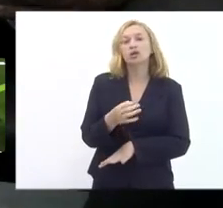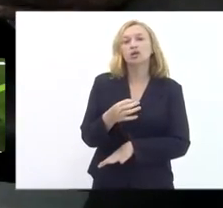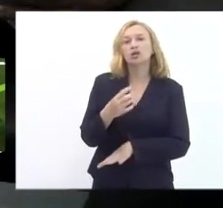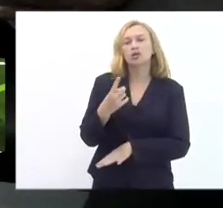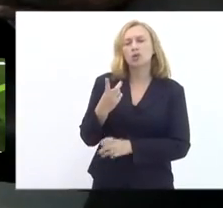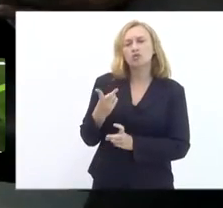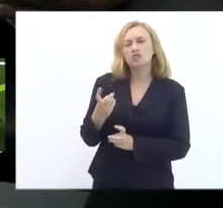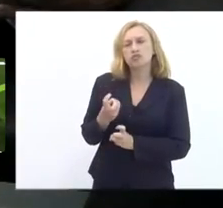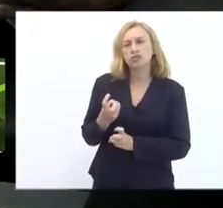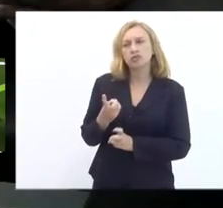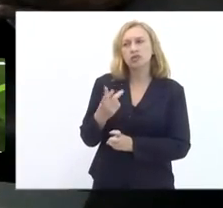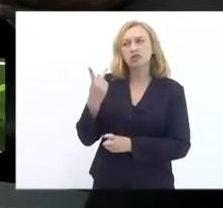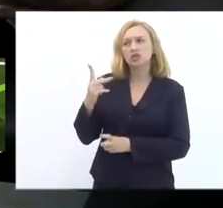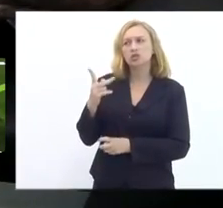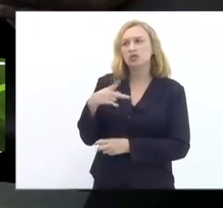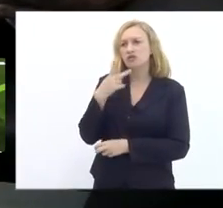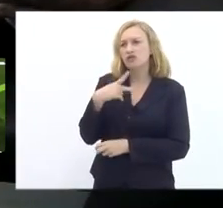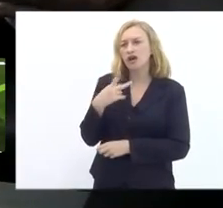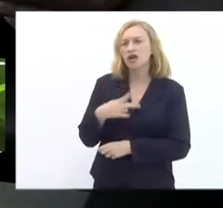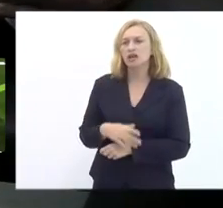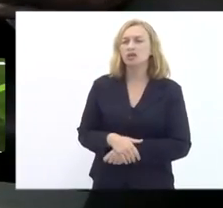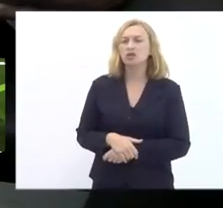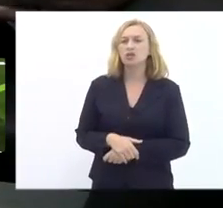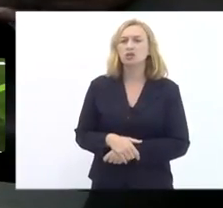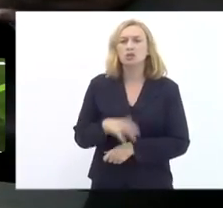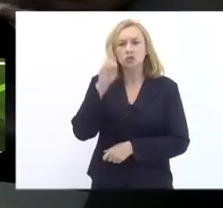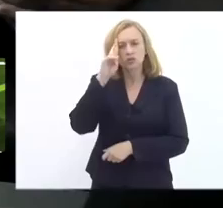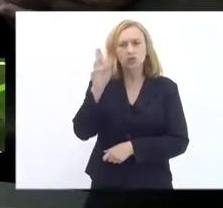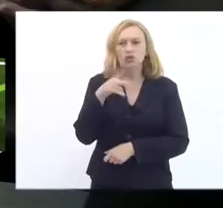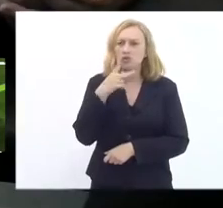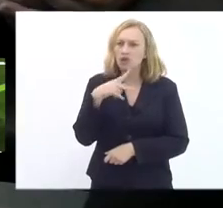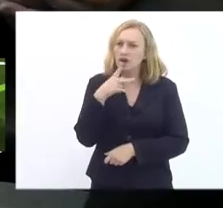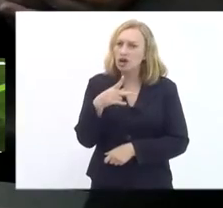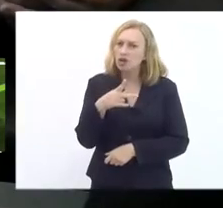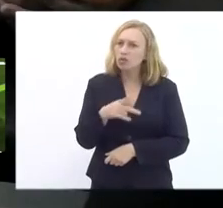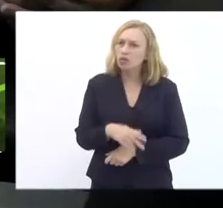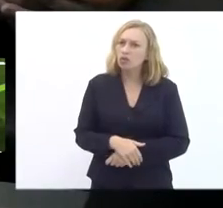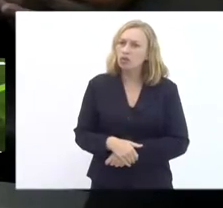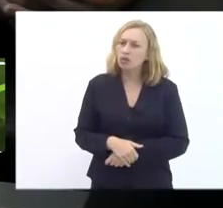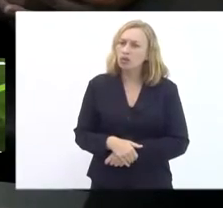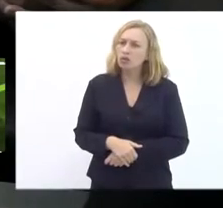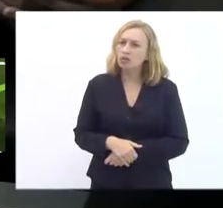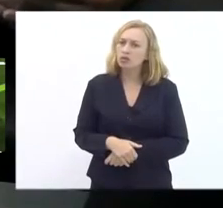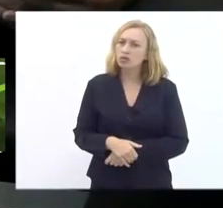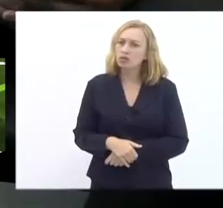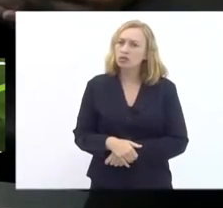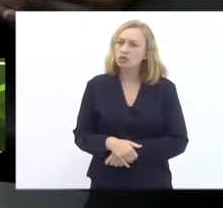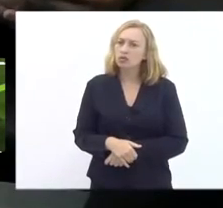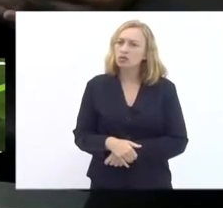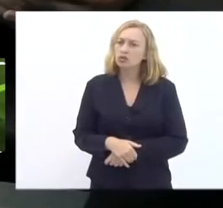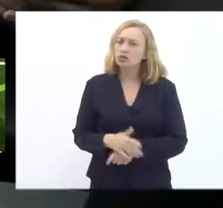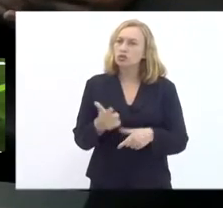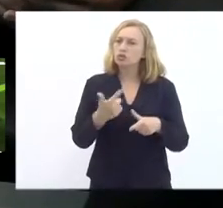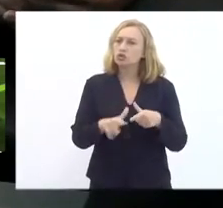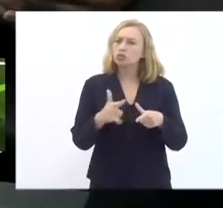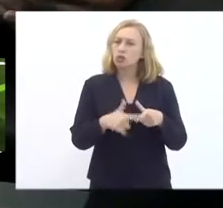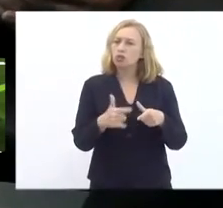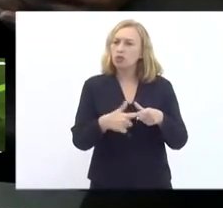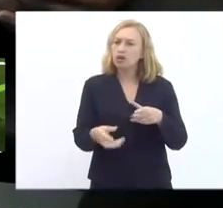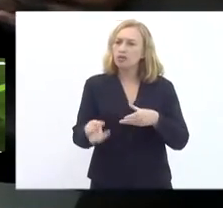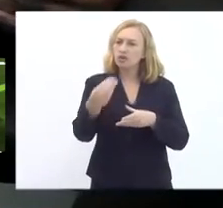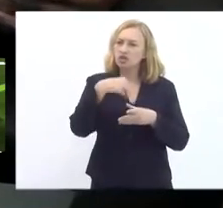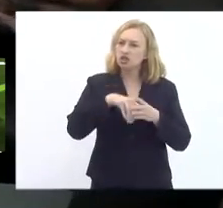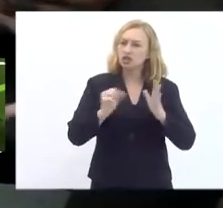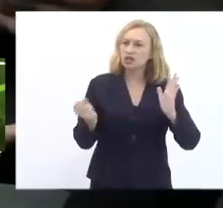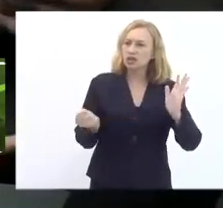pude perceber da sua fala, o senhor colocou que as situações externas impactam